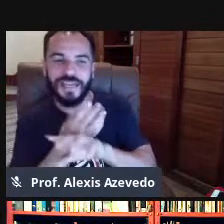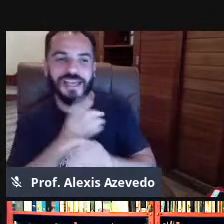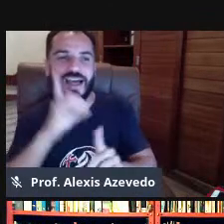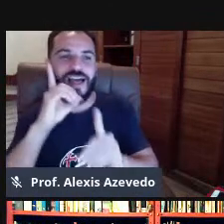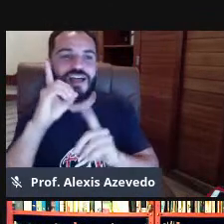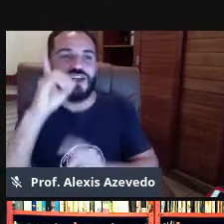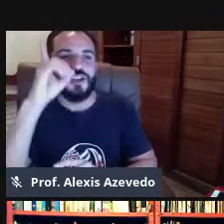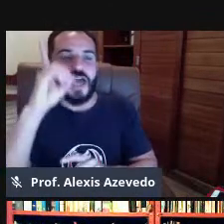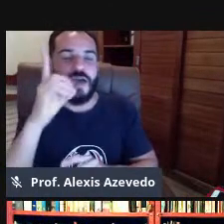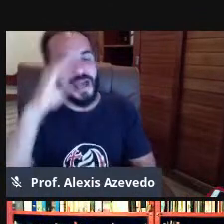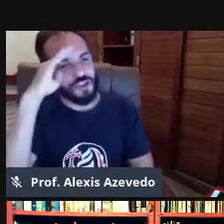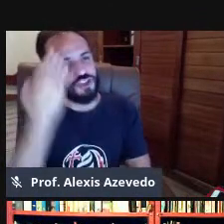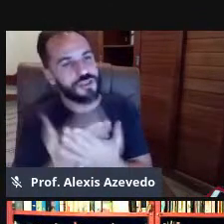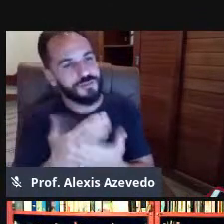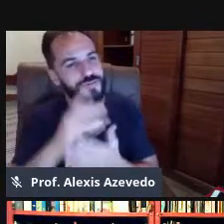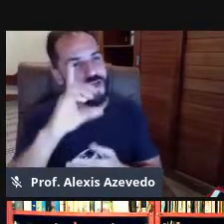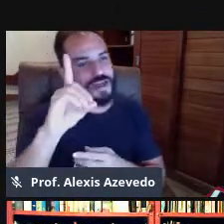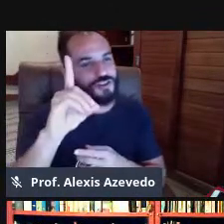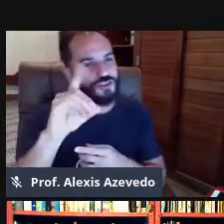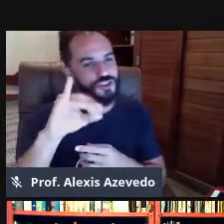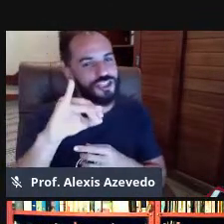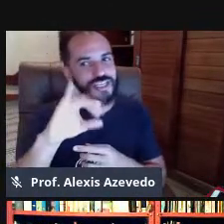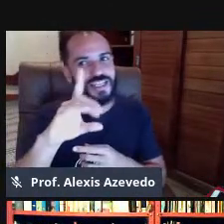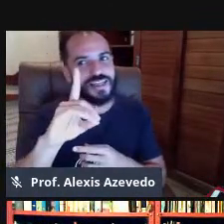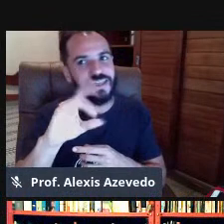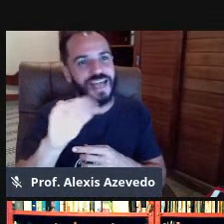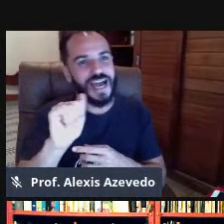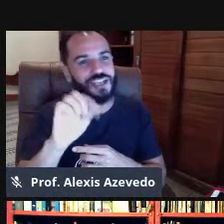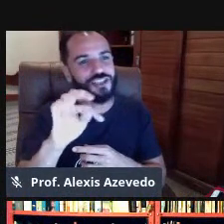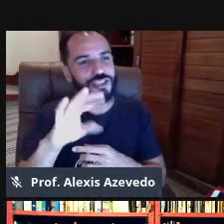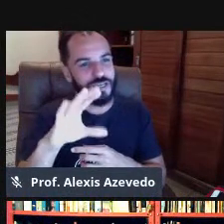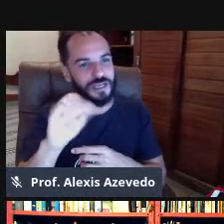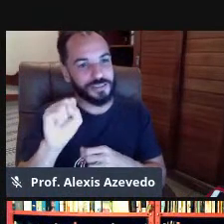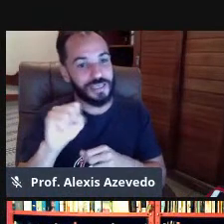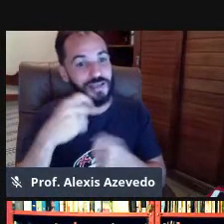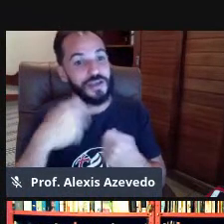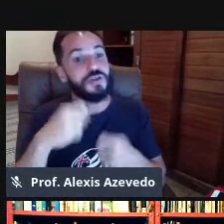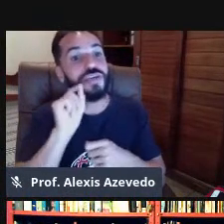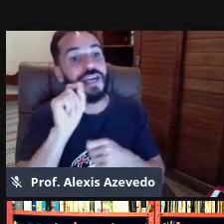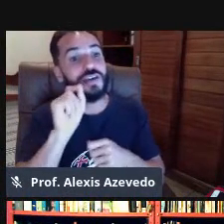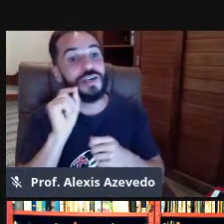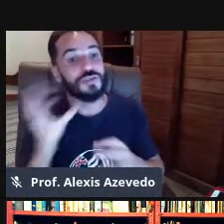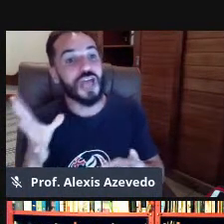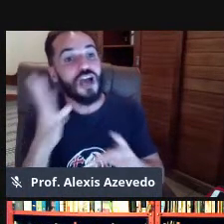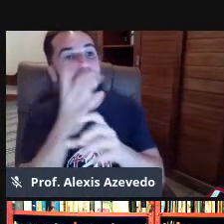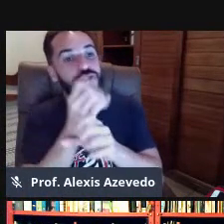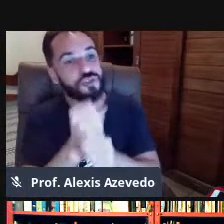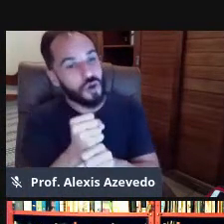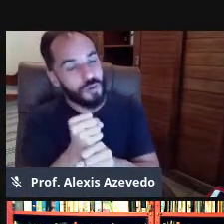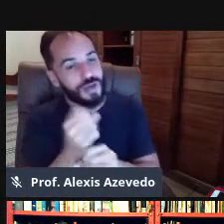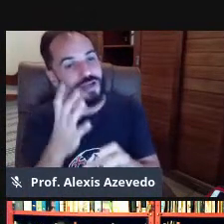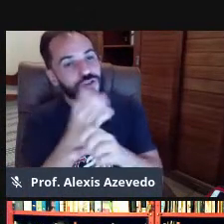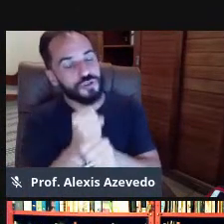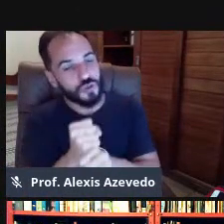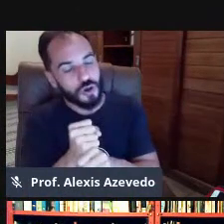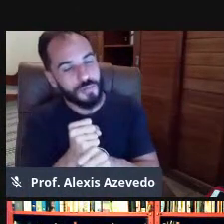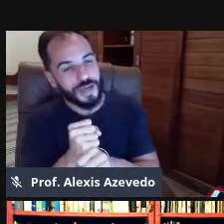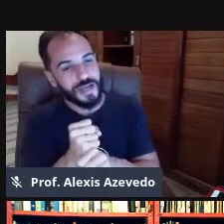supervisionado. Isso dá um número de horas maior, né? Então, esse quadro também é muito parecido com aquele que eu